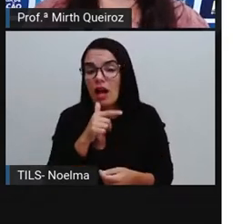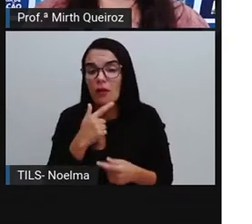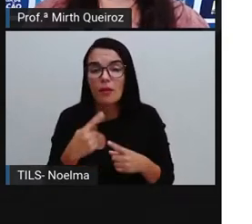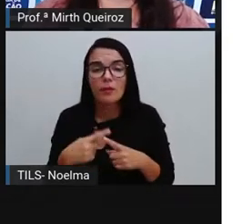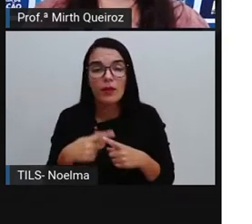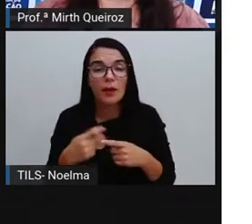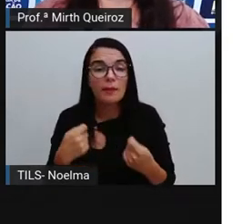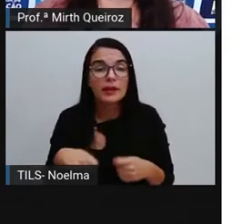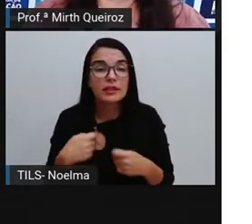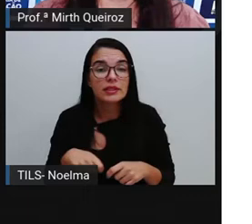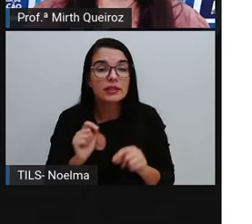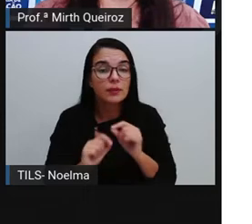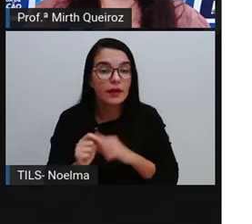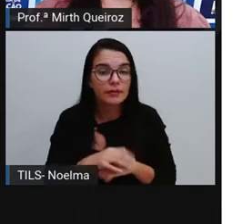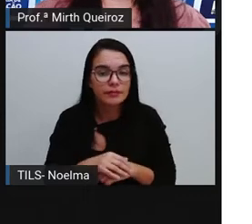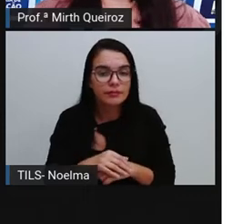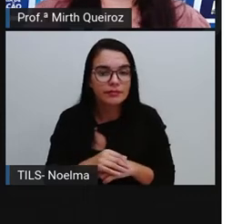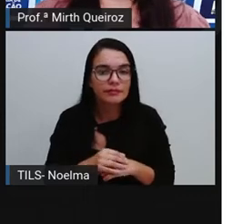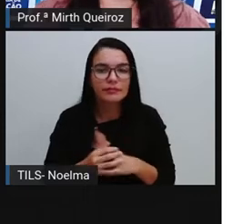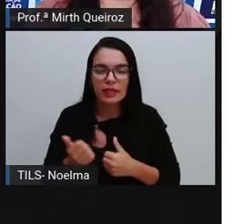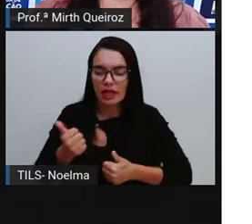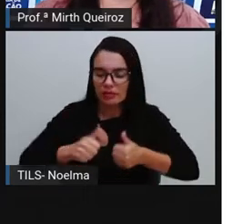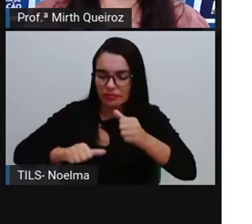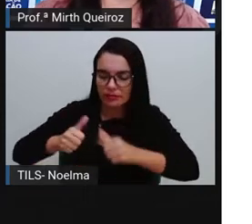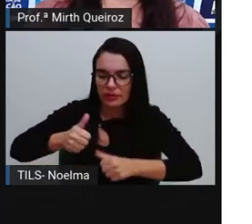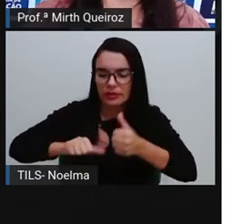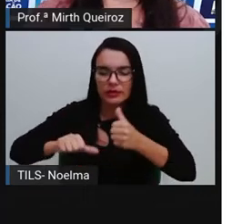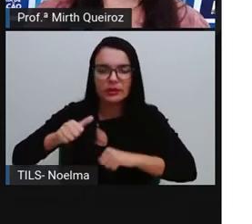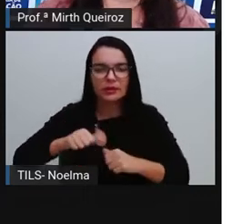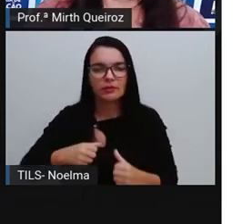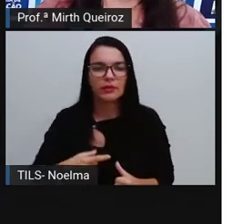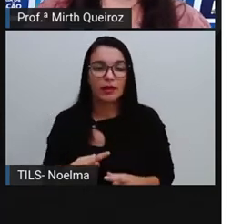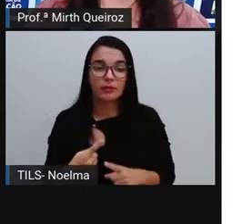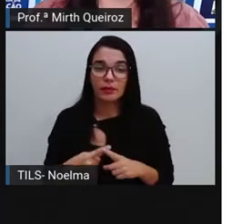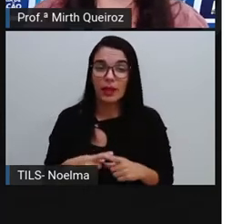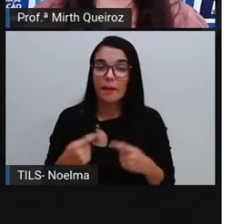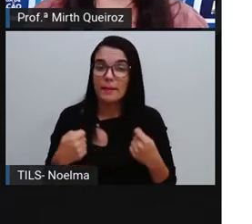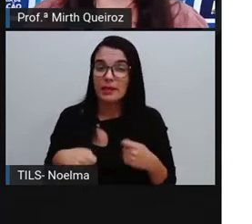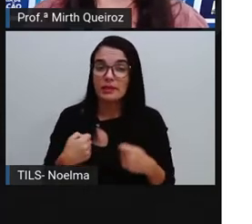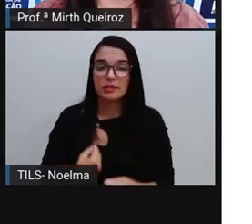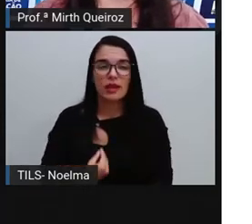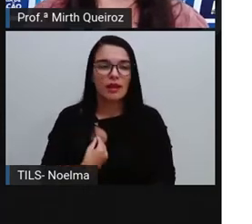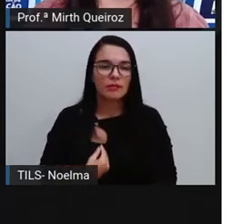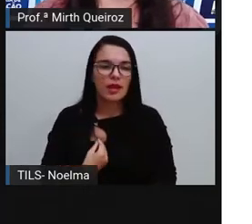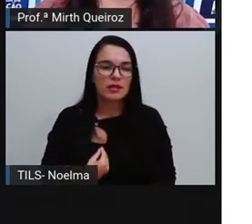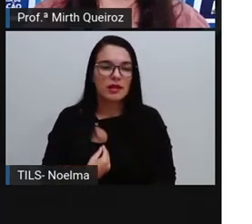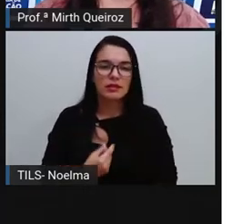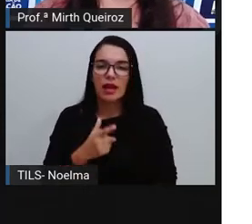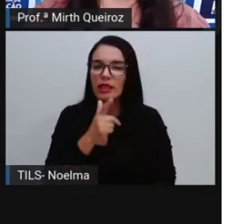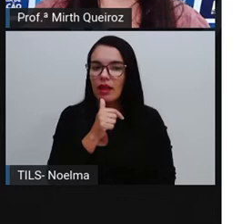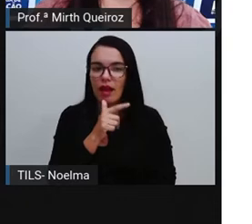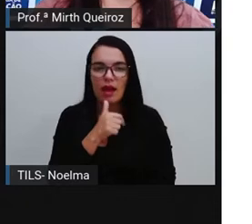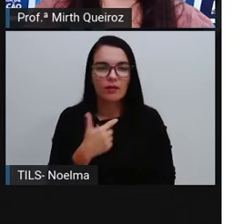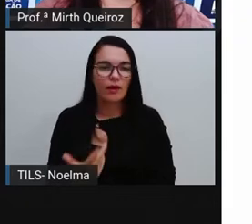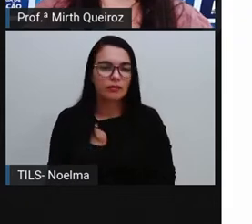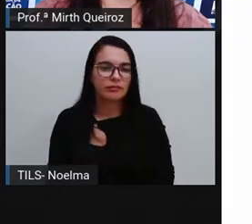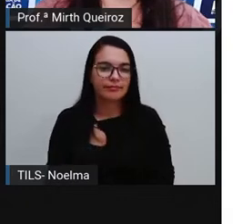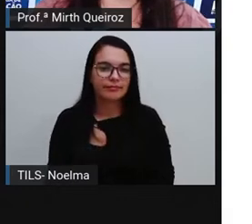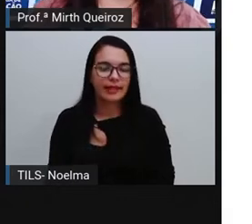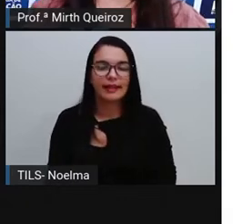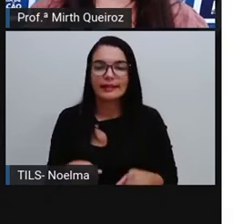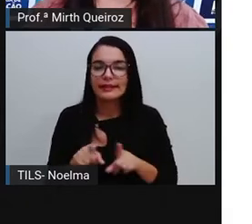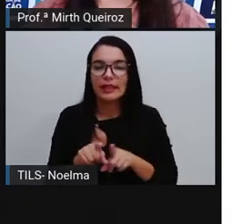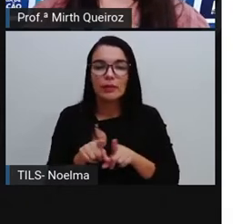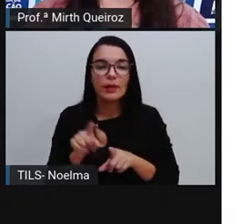acontecem no nosso corpo ocorrem em meio aquoso, né? Na presença aí de água. A gente precisa da água, por exemplo, para poder transportar